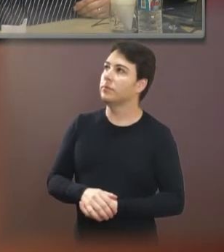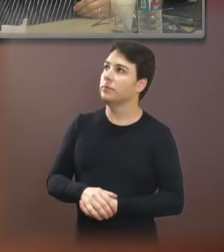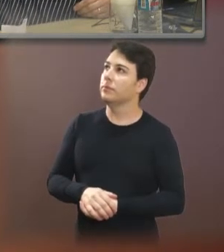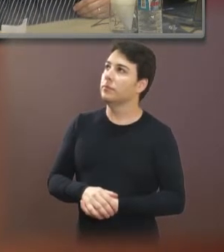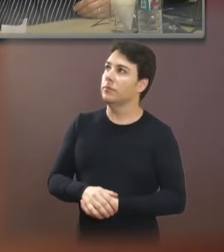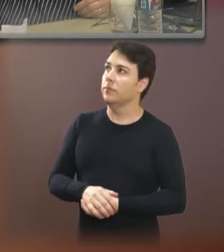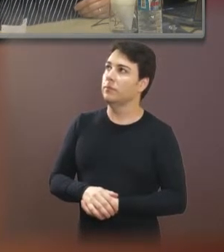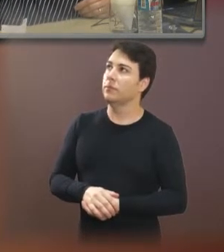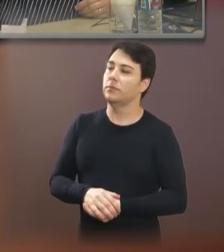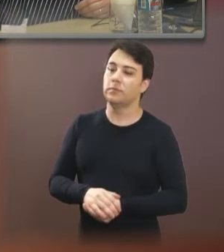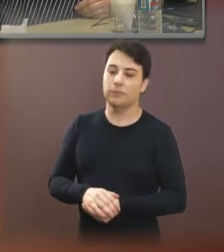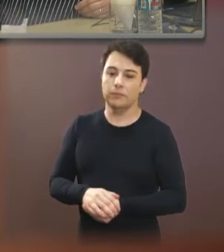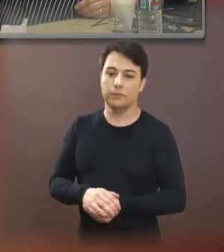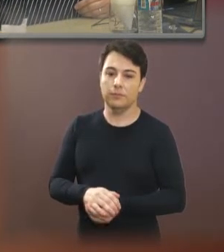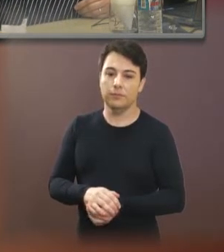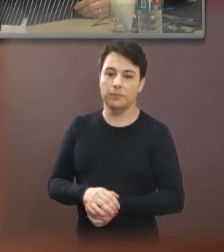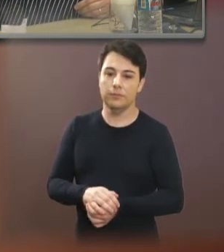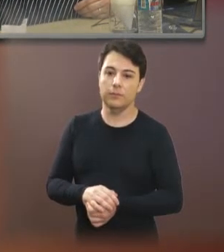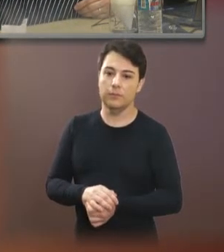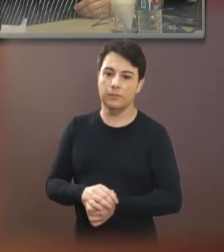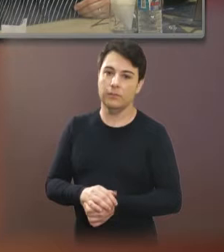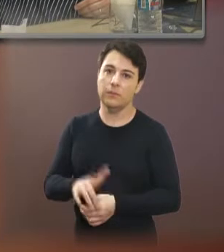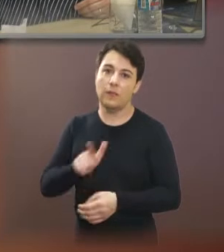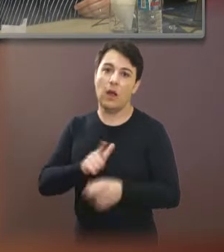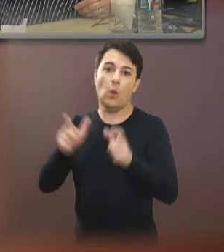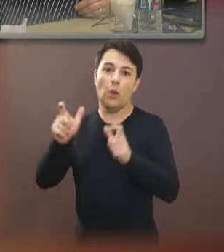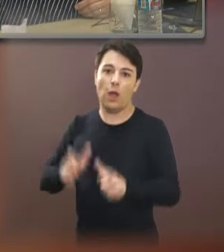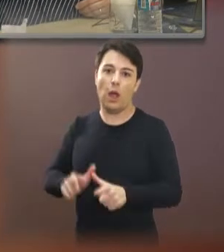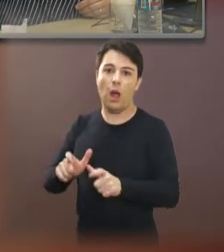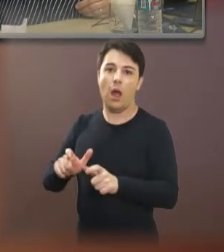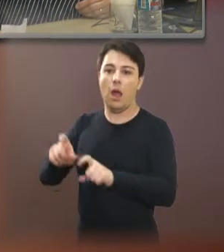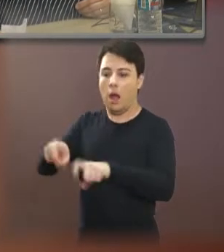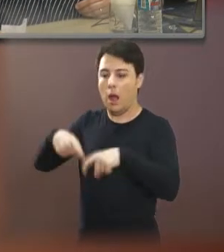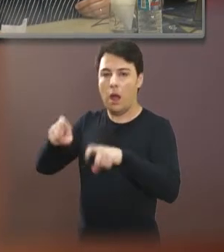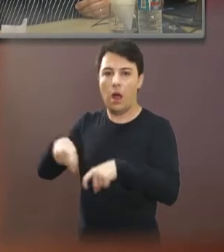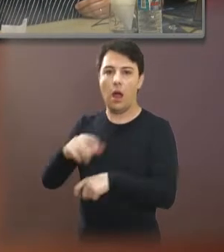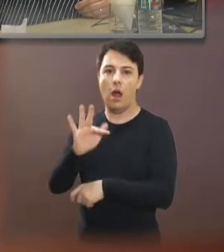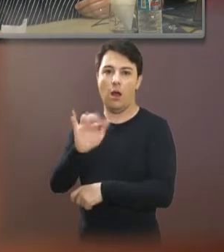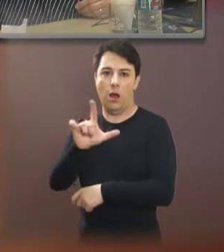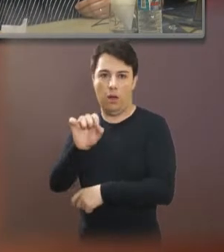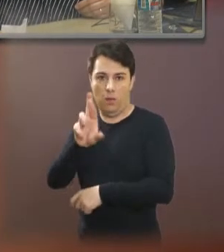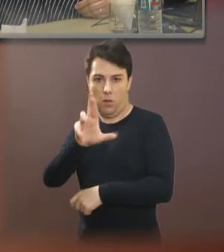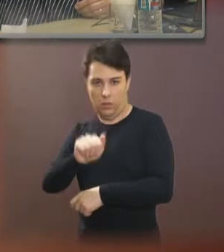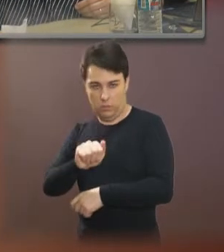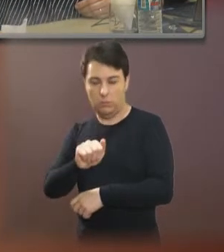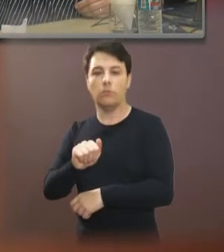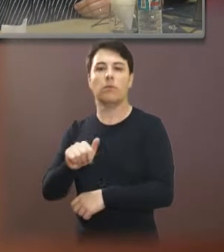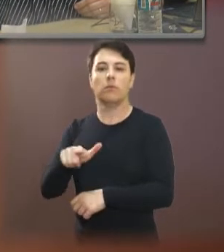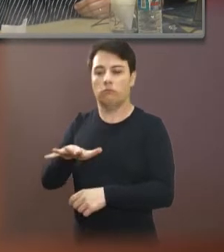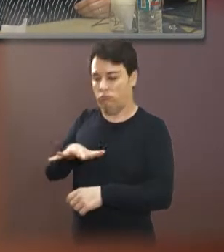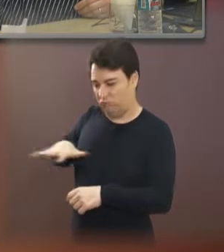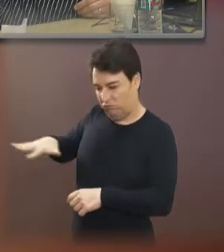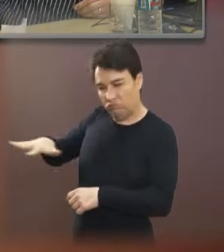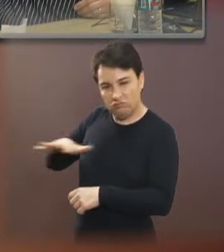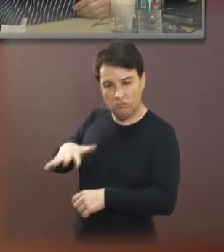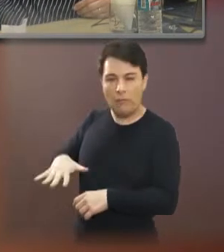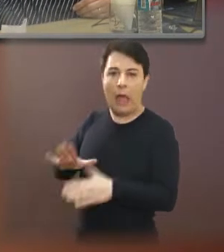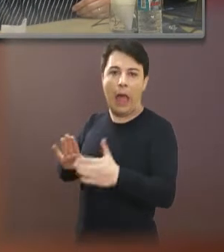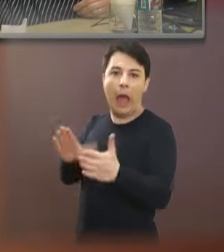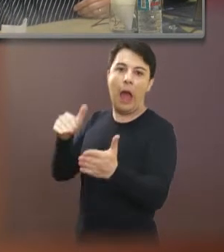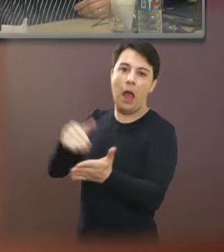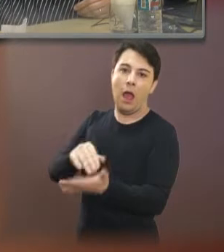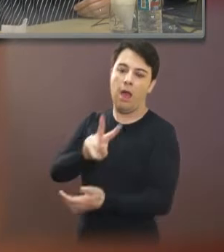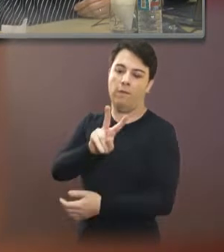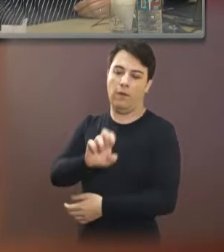esquerda do mapa está a Chácara Flora, as represas ali que fazem parte da Chácara Flora, ligando até a região do